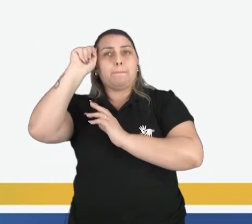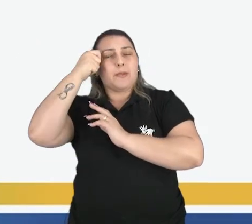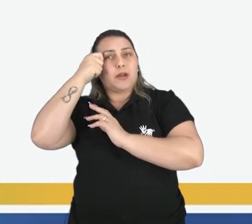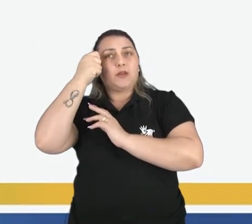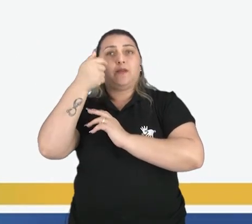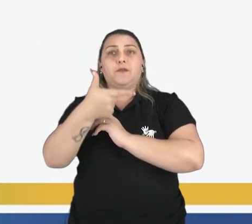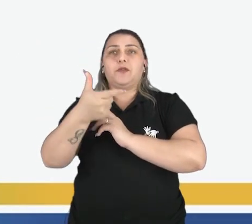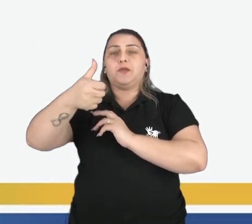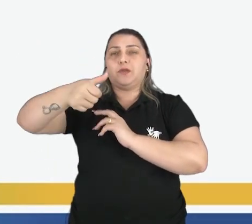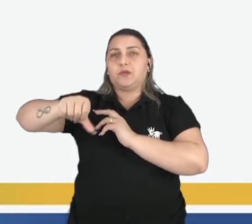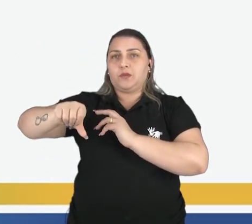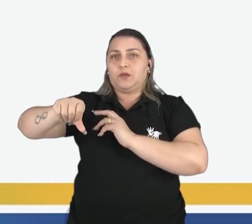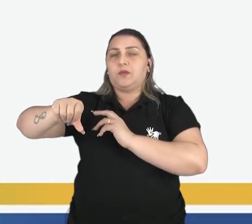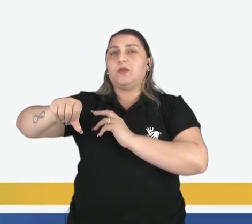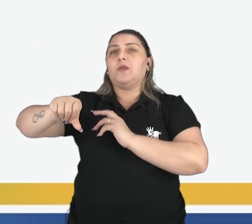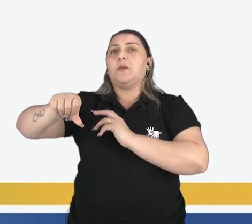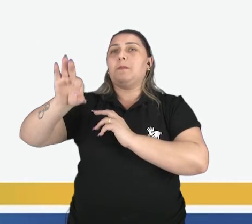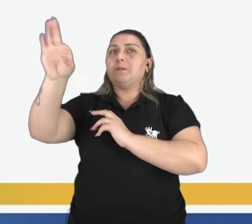parda 29%.